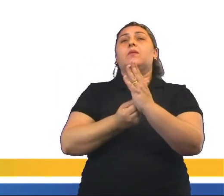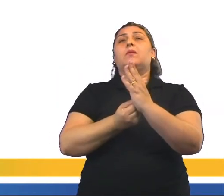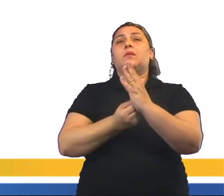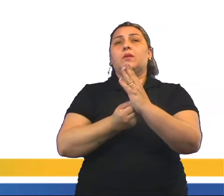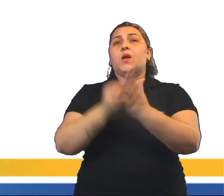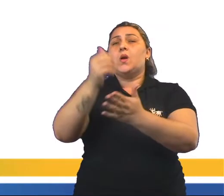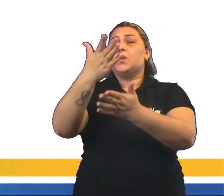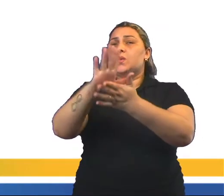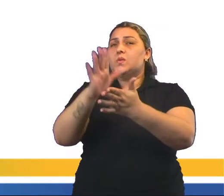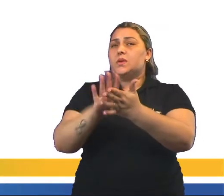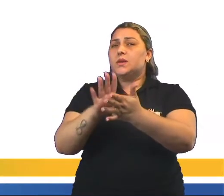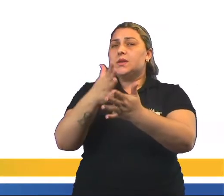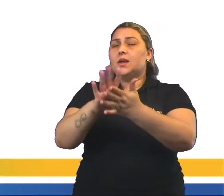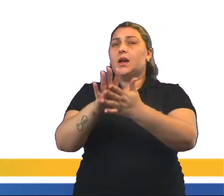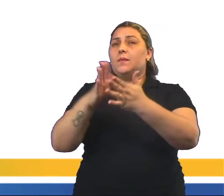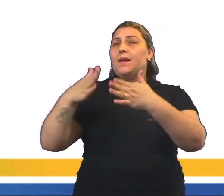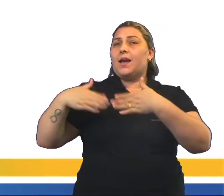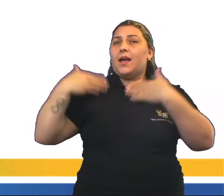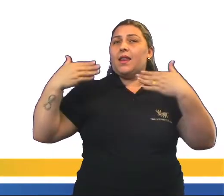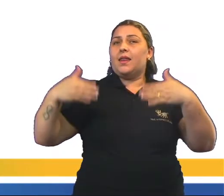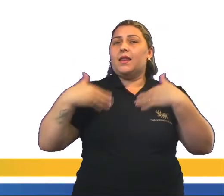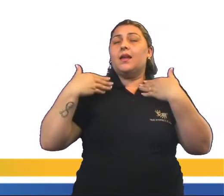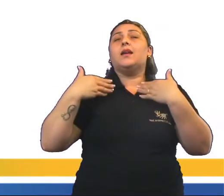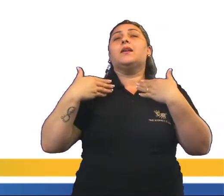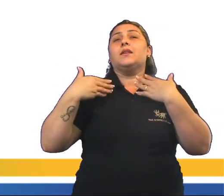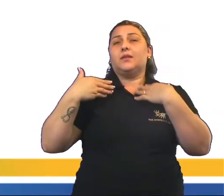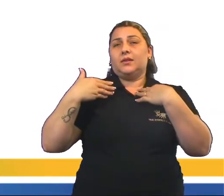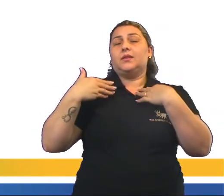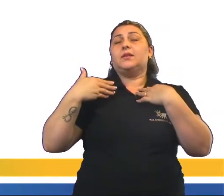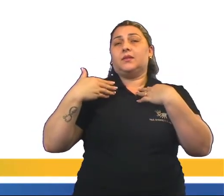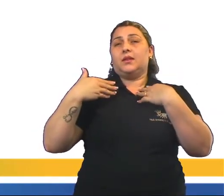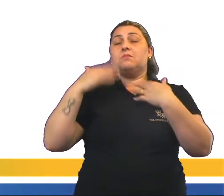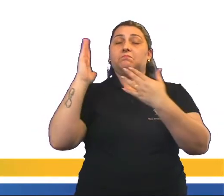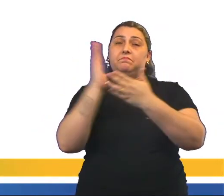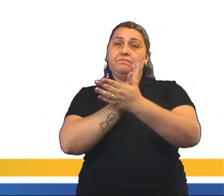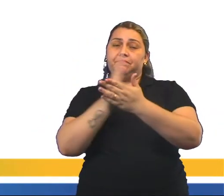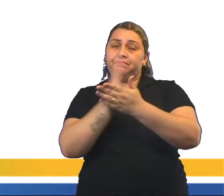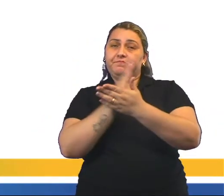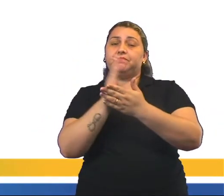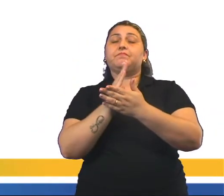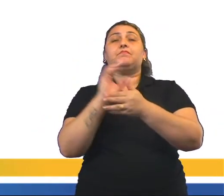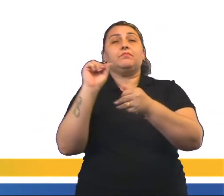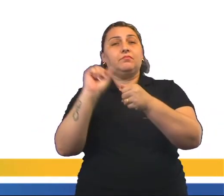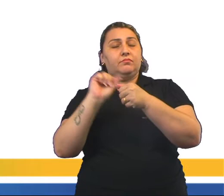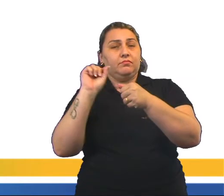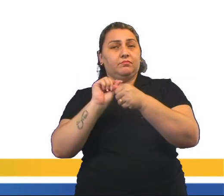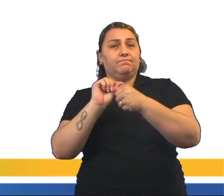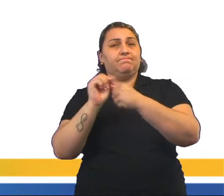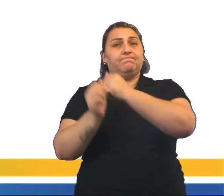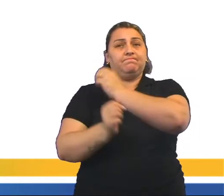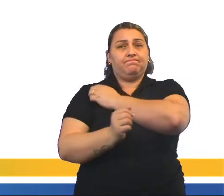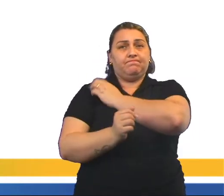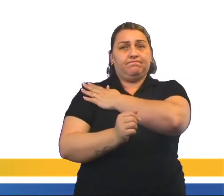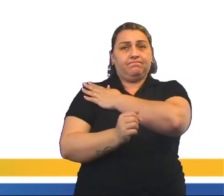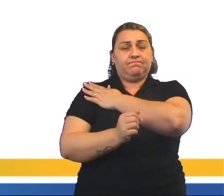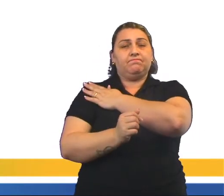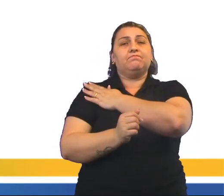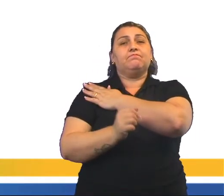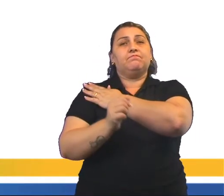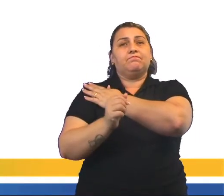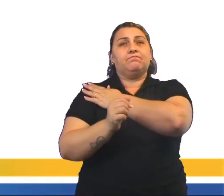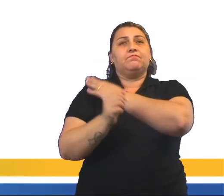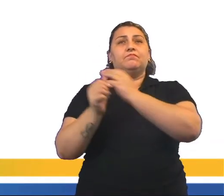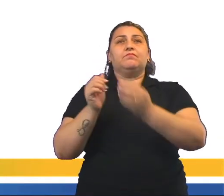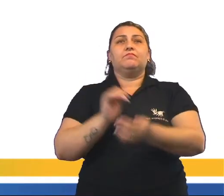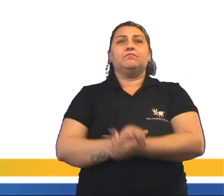do samba, né? Tudo muito alegre, são estereótipos que muitas vezes são construídos de forma preconceituosa a nosso respeito.